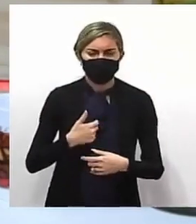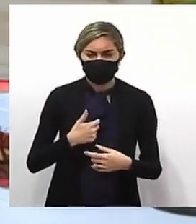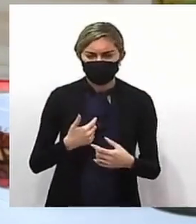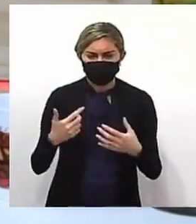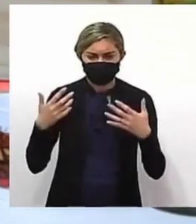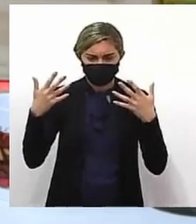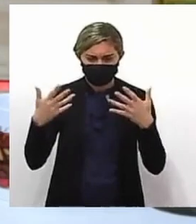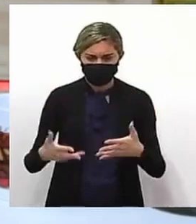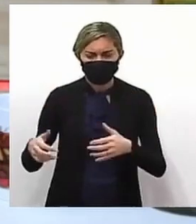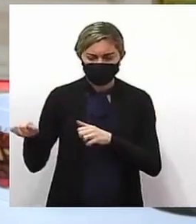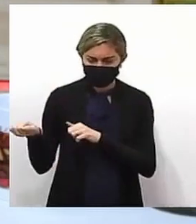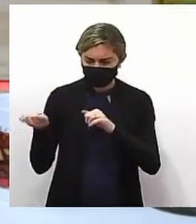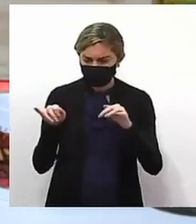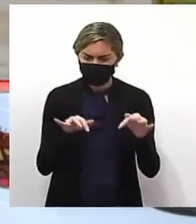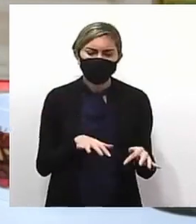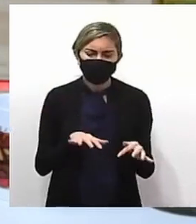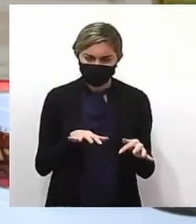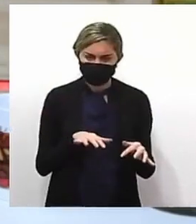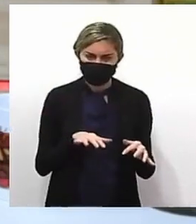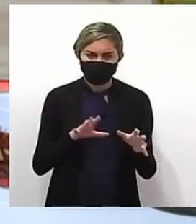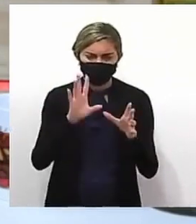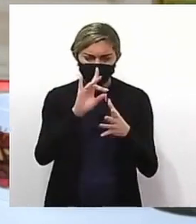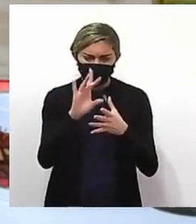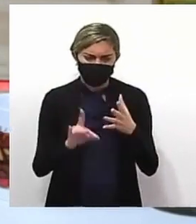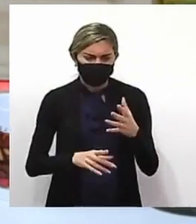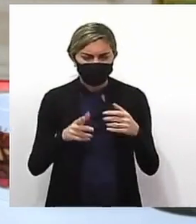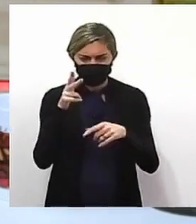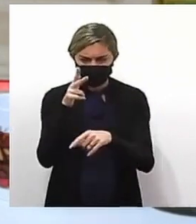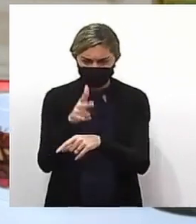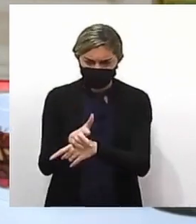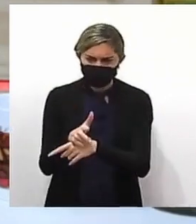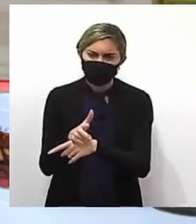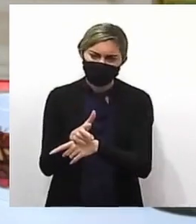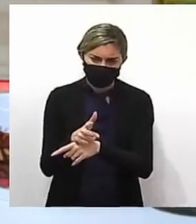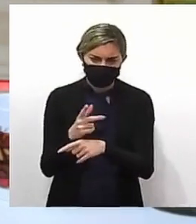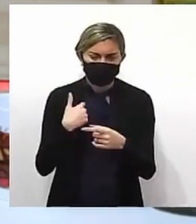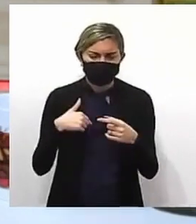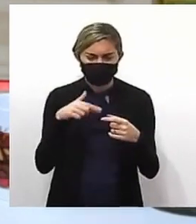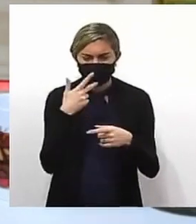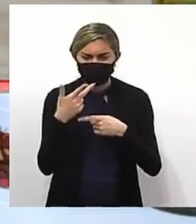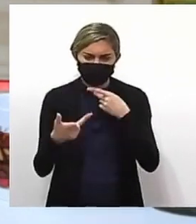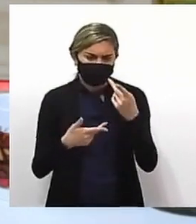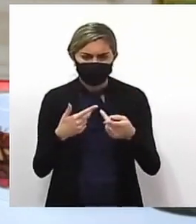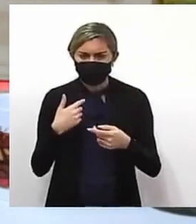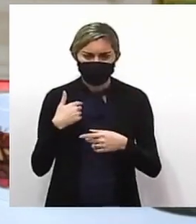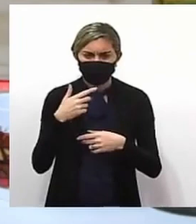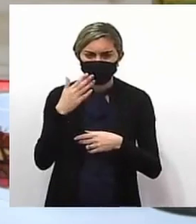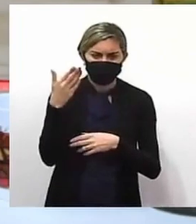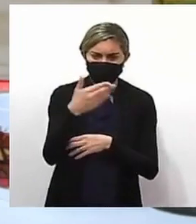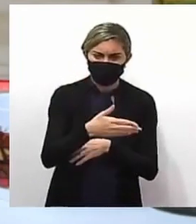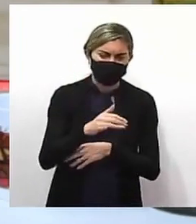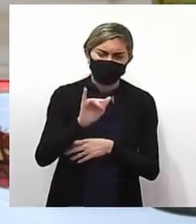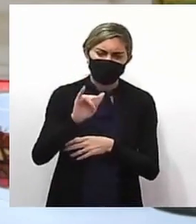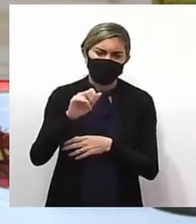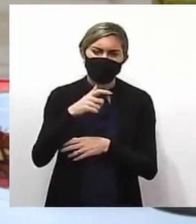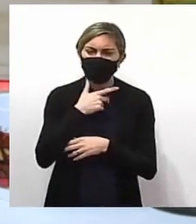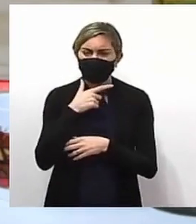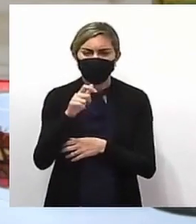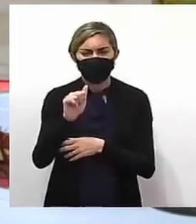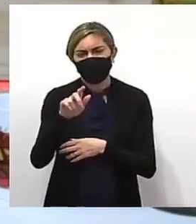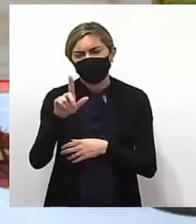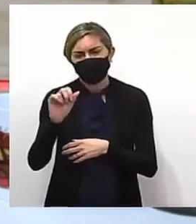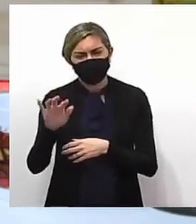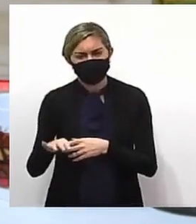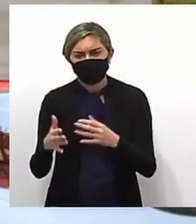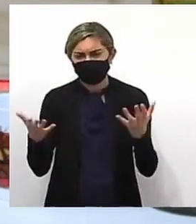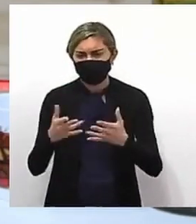gente chegou na semana pré, assim, fechando os detalhes de gravação, as meninas falaram que não vão mais para Afogados vender, porque hoje existe